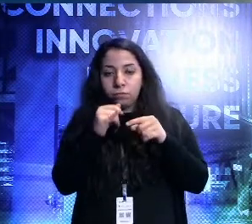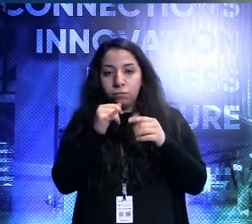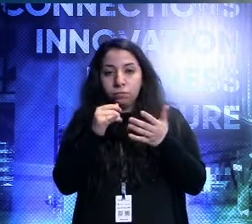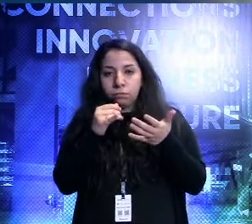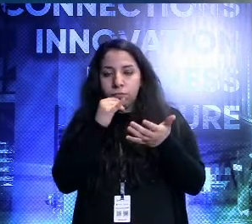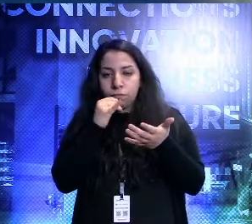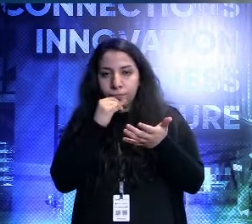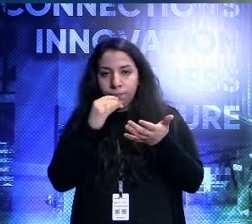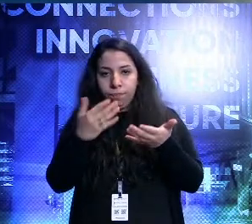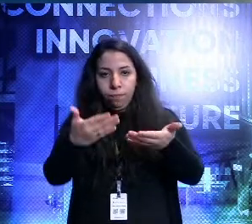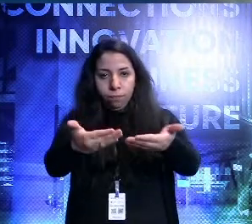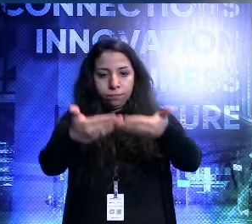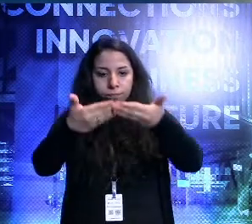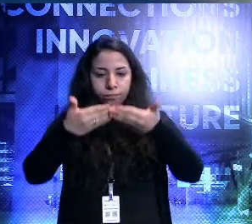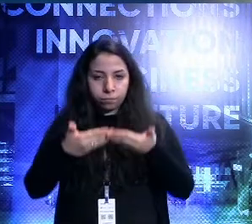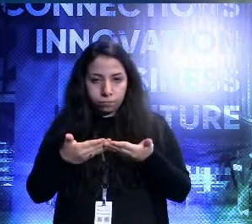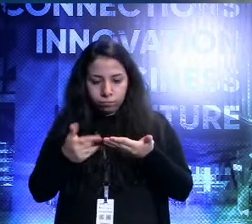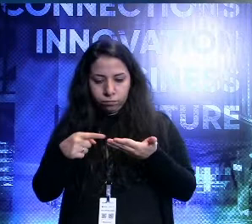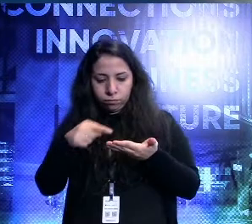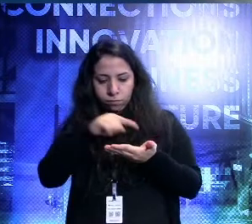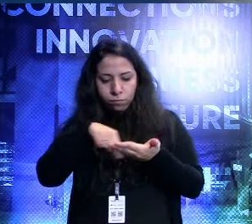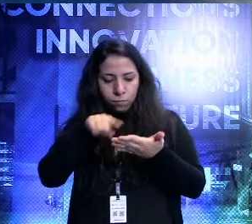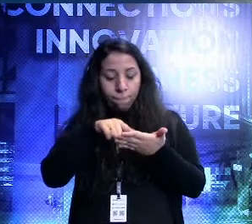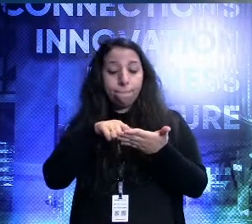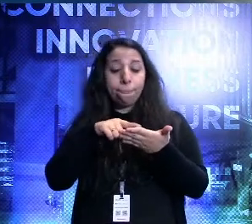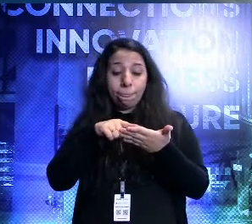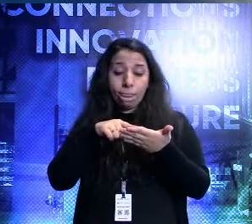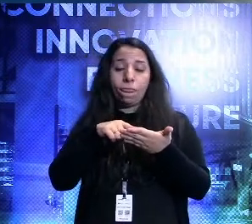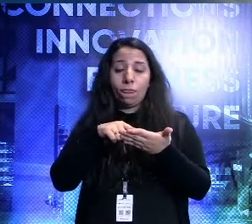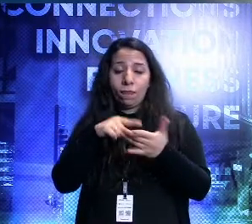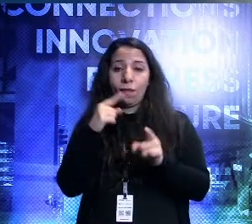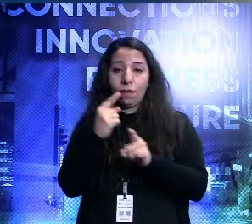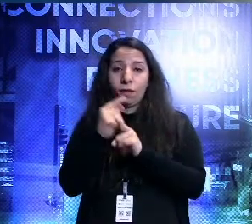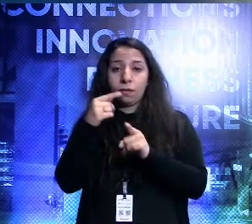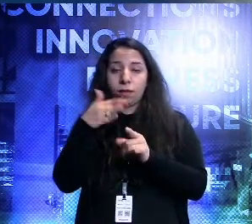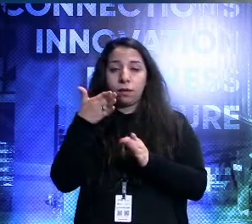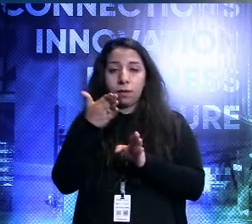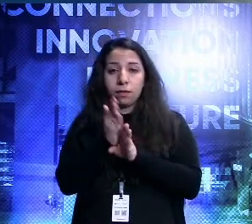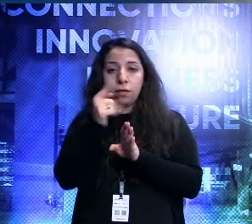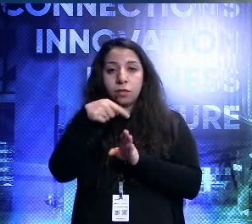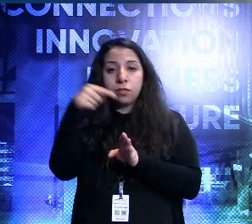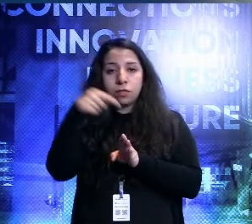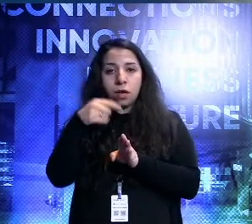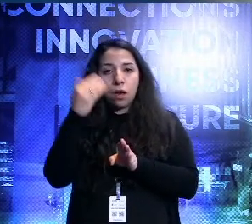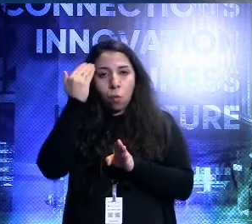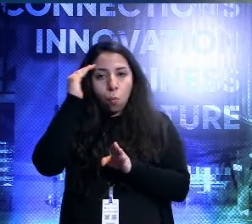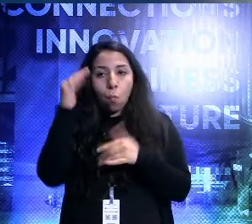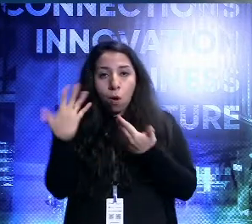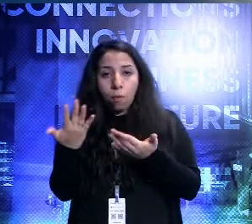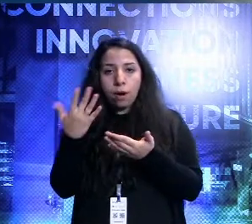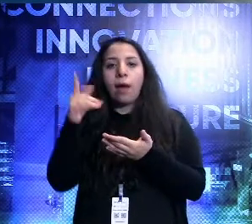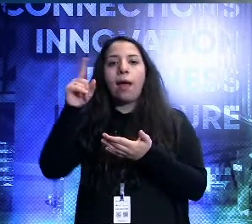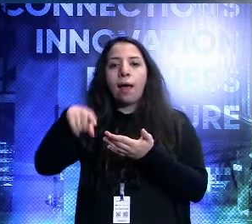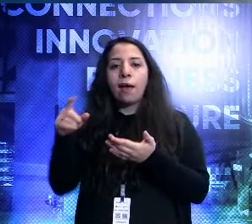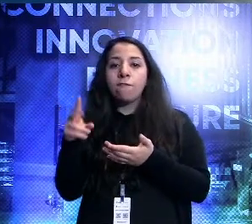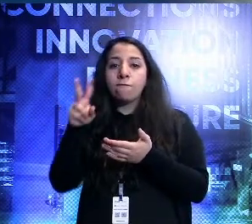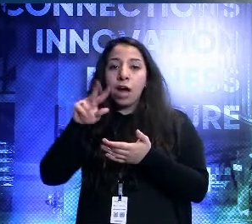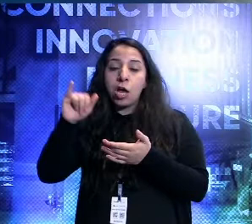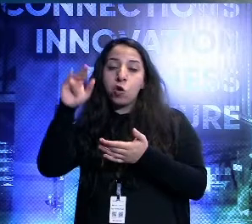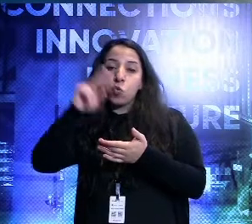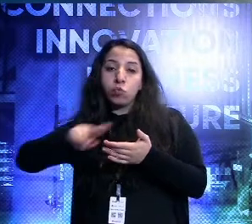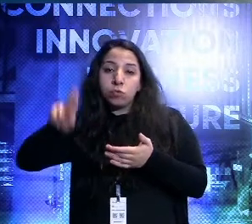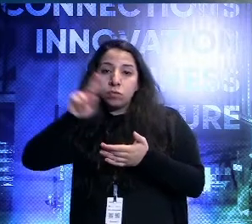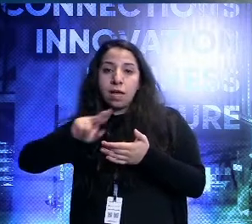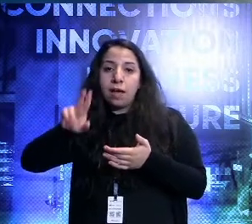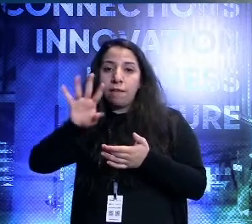via JSON, por exemplo, a gente vai identificar qual é o tipo de franquia, passa isso para um factory de empresa, e esse factory